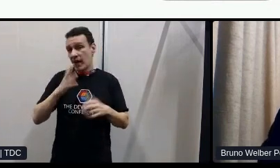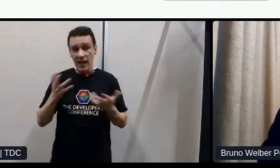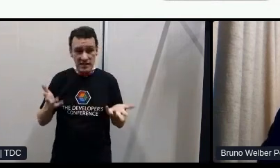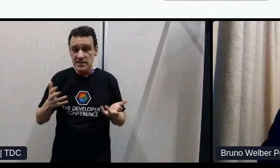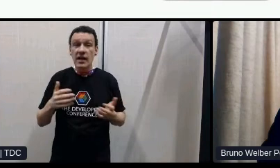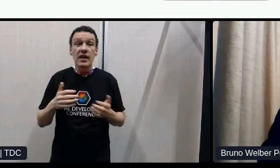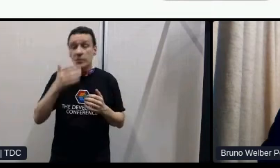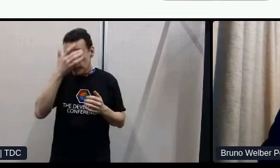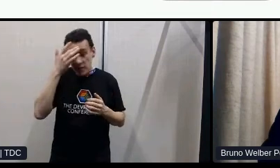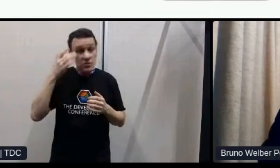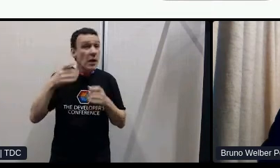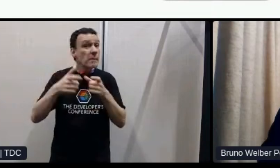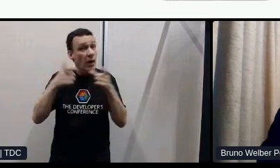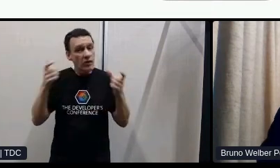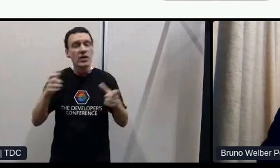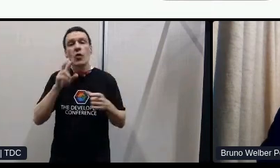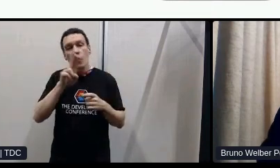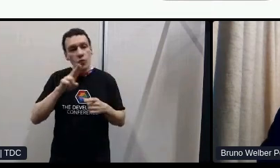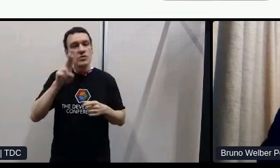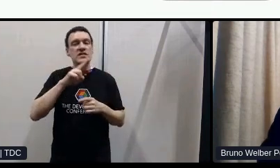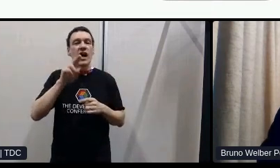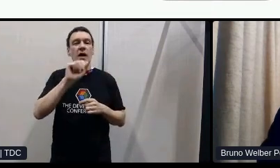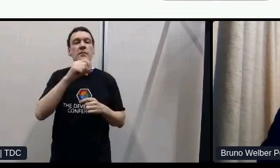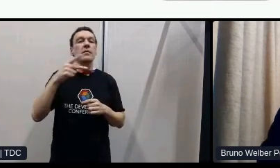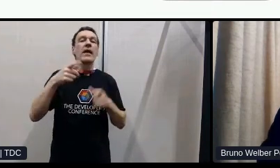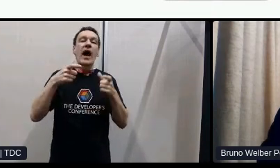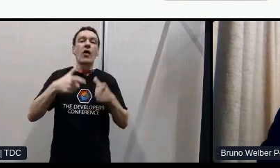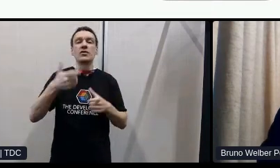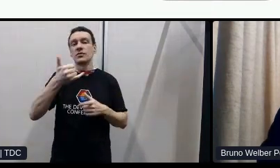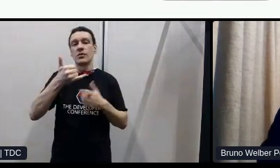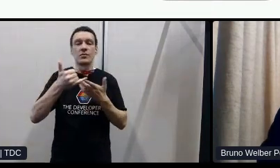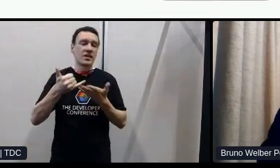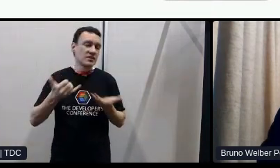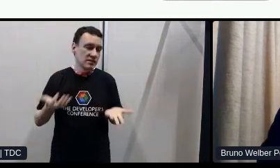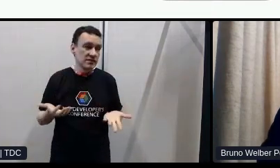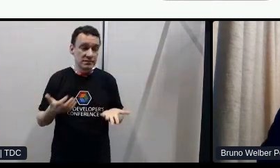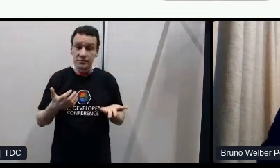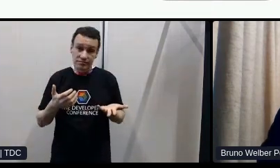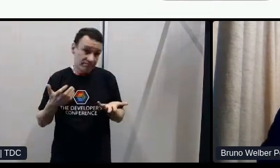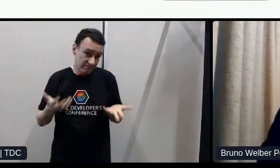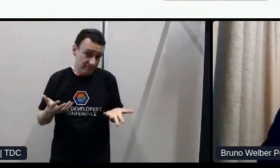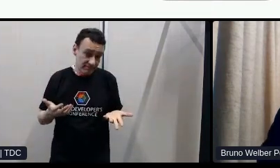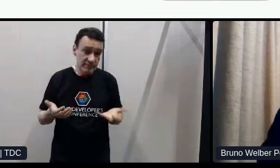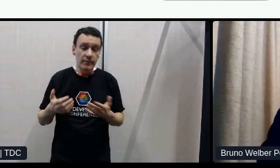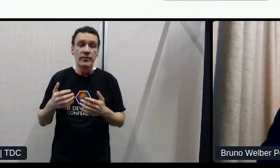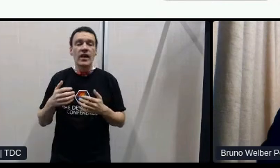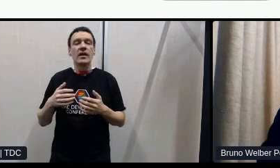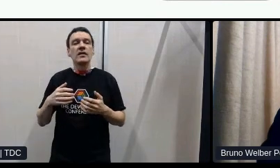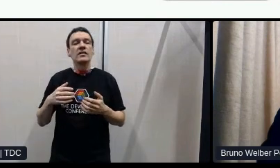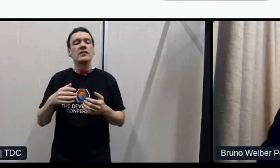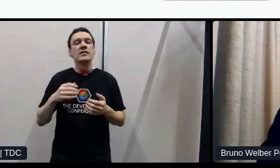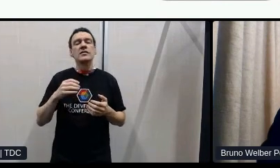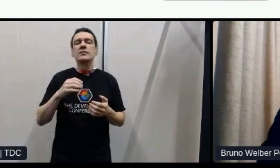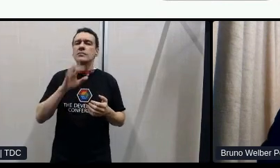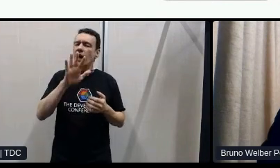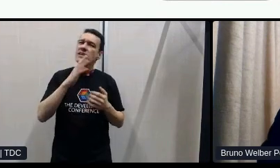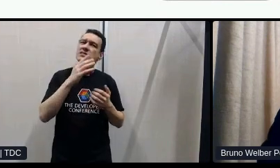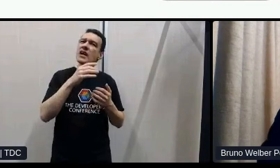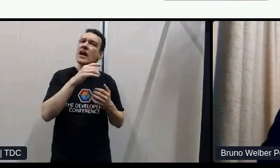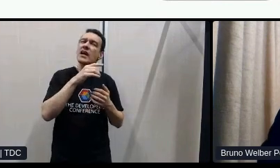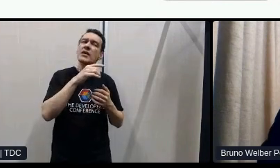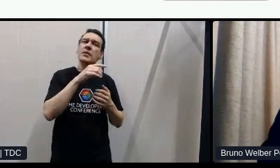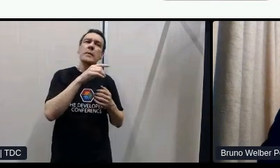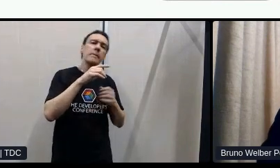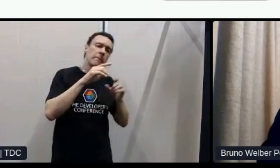pelo mobile, pelo mobile. E aí a gente vê entre os usuários de leitor de tela que a tendência está sendo ao contrário, né, está aumentando o acesso